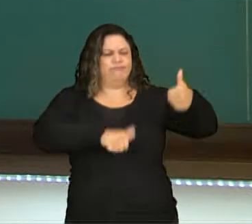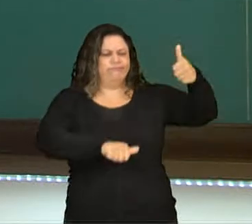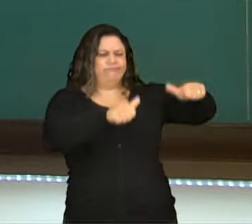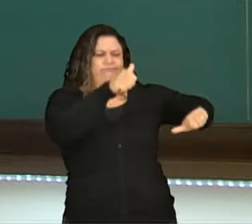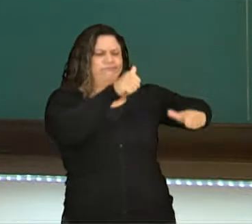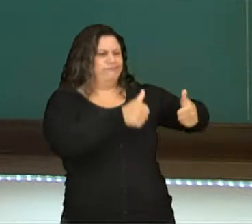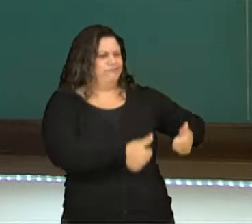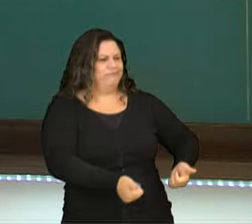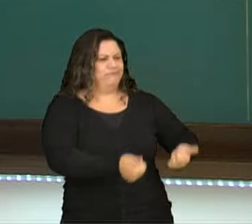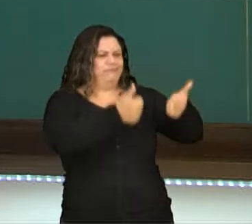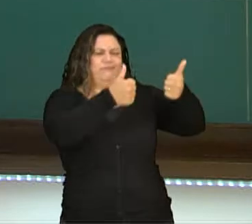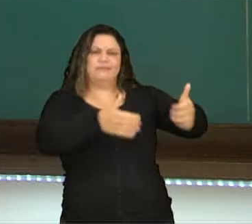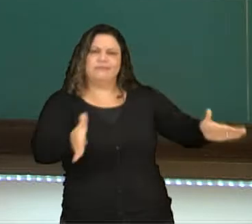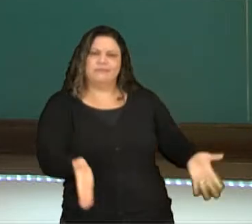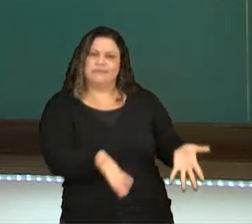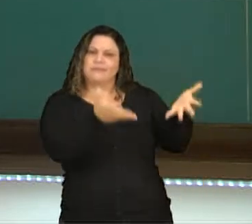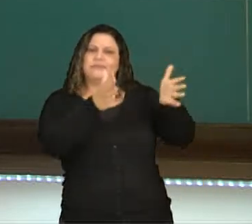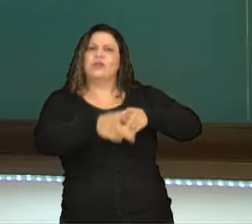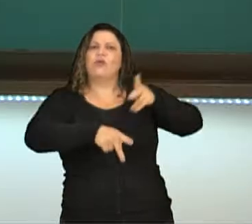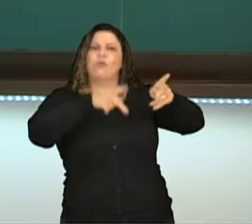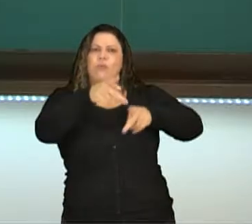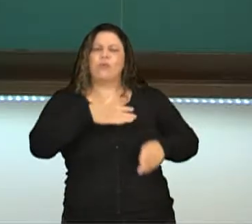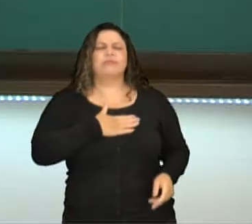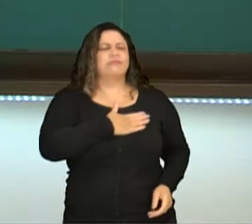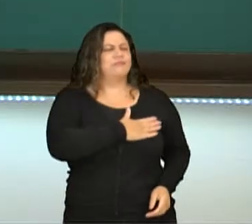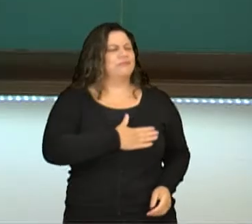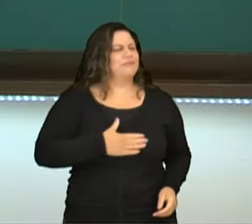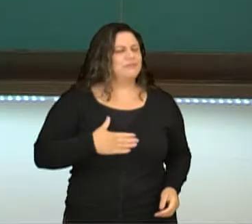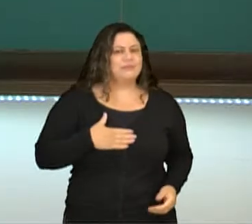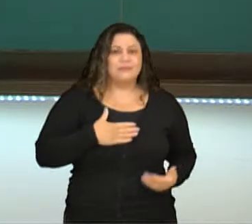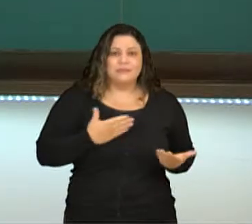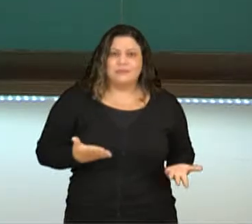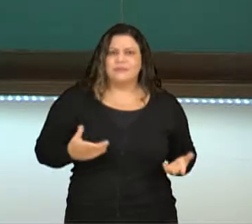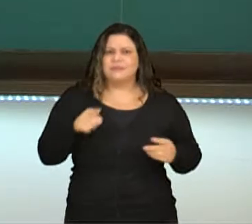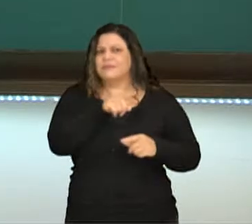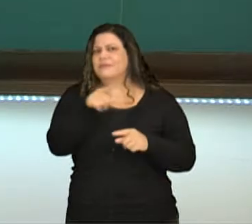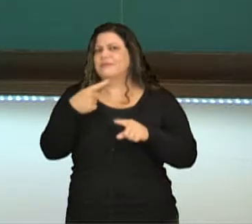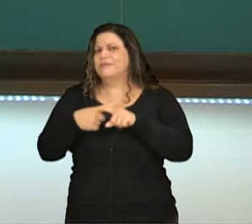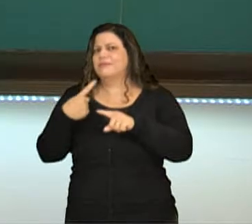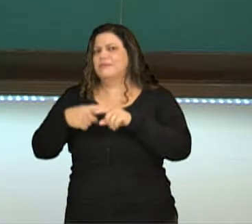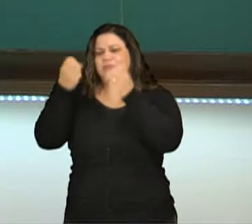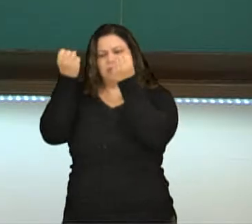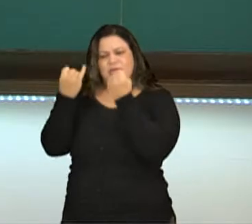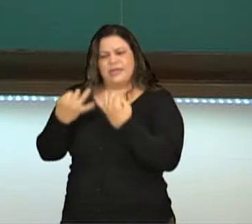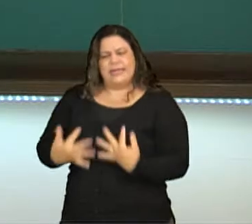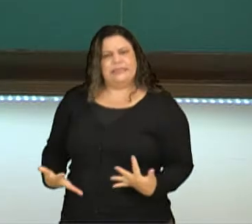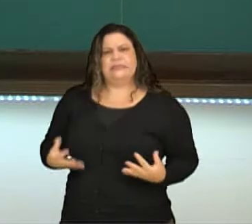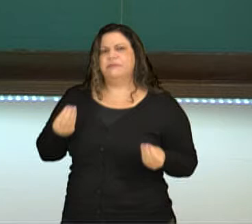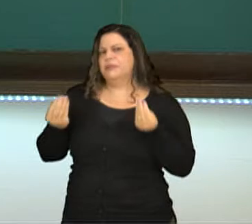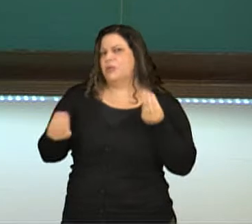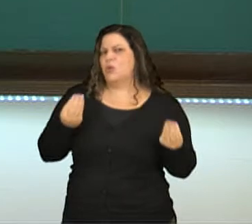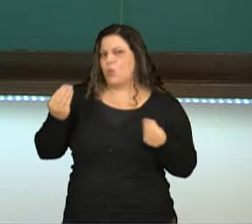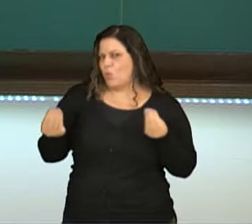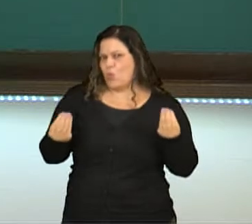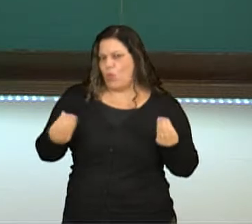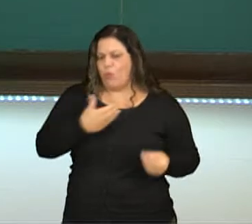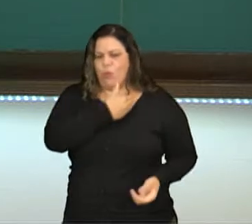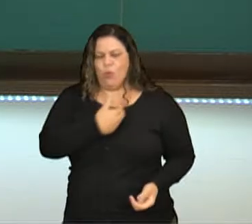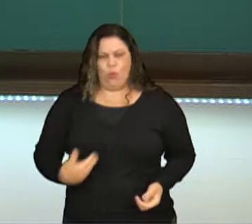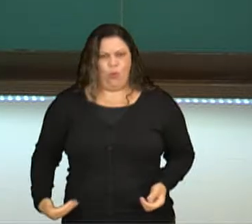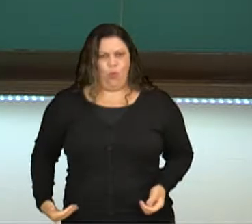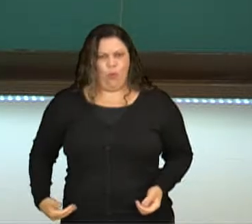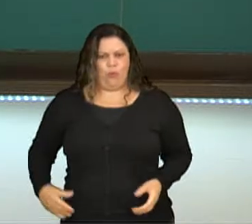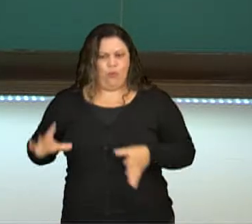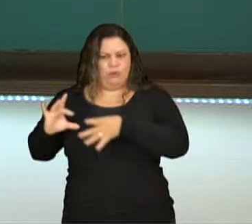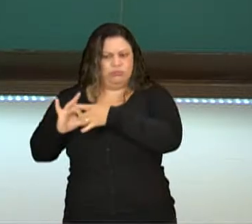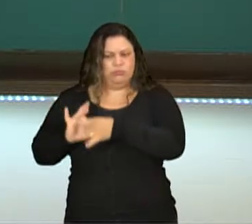boa avaliação popular. O que pode explicar isso? Que fatores que explicam o Getúlio Vargas exercer um governo ligado à ditadura